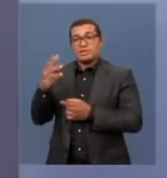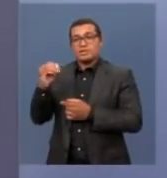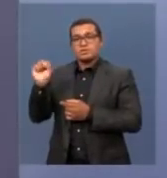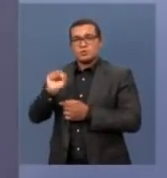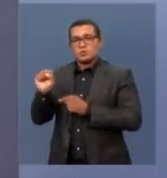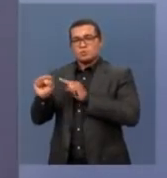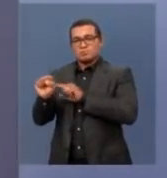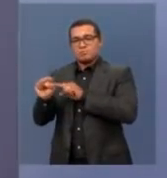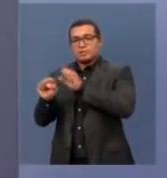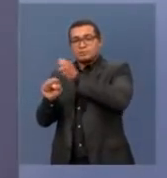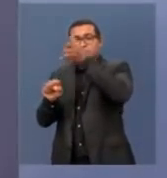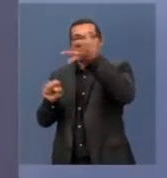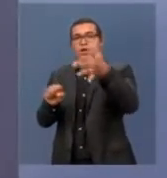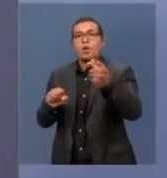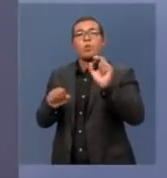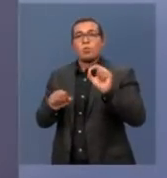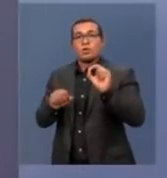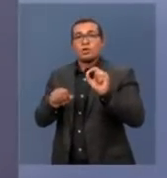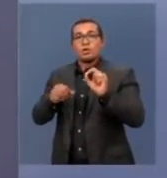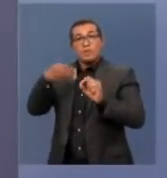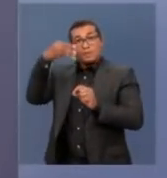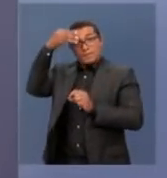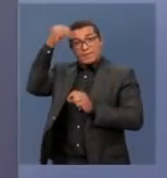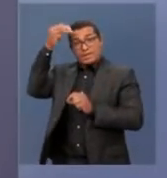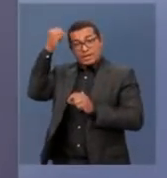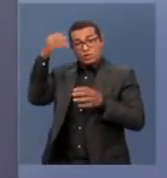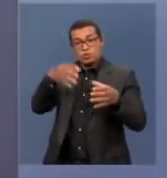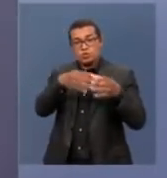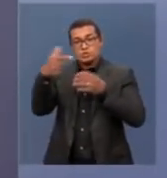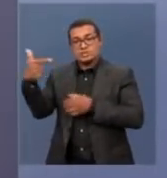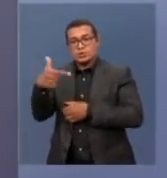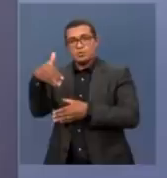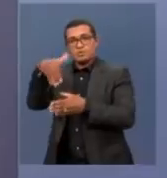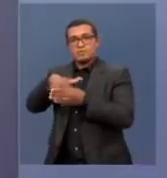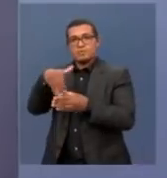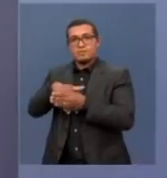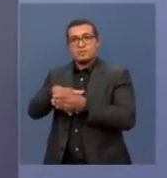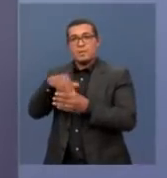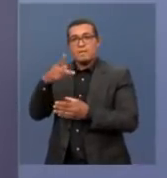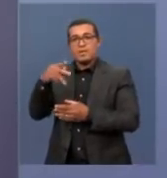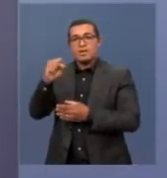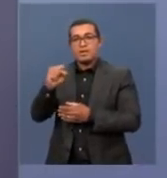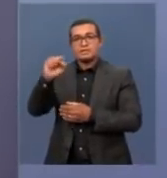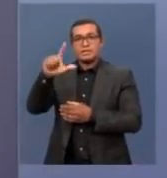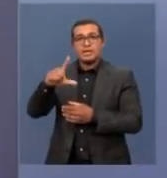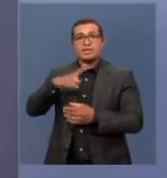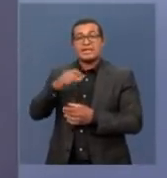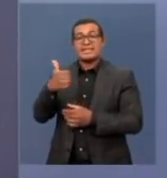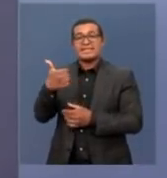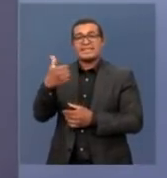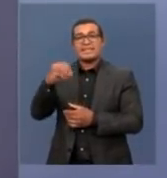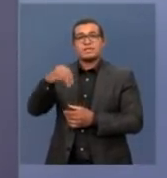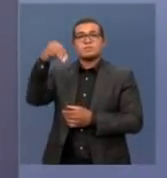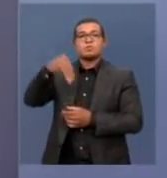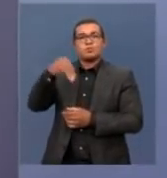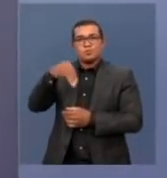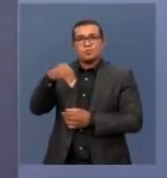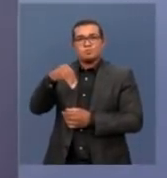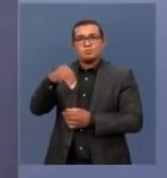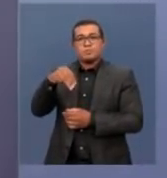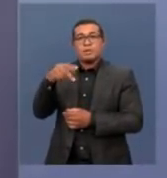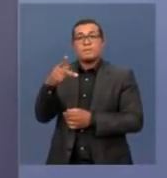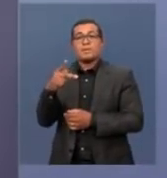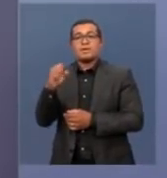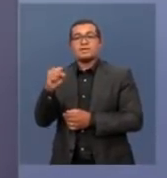vocês o seguinte manato no segundo turno o psl tem dez minutos manato no segundo